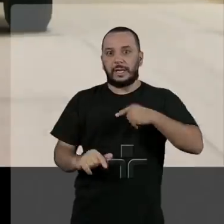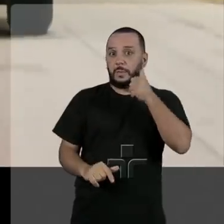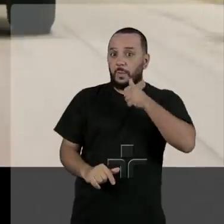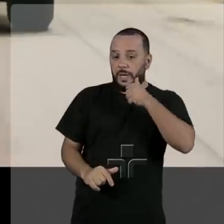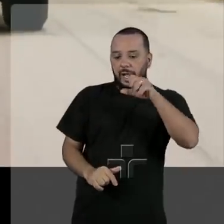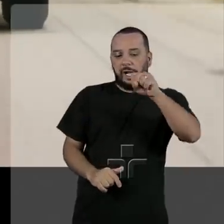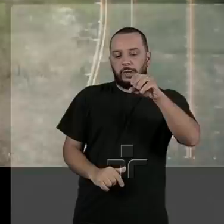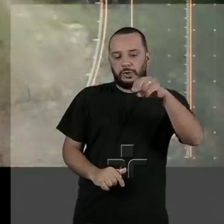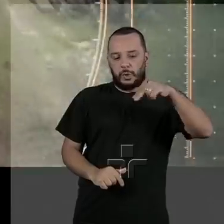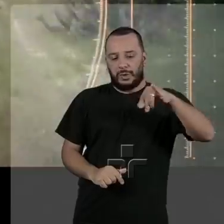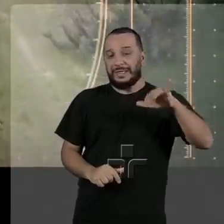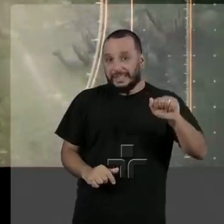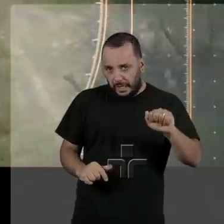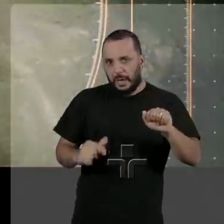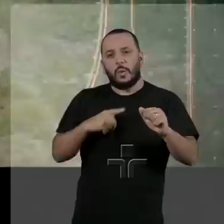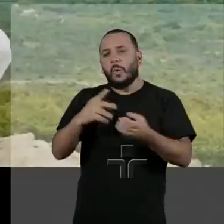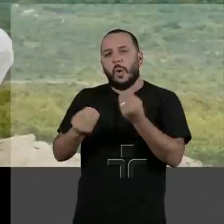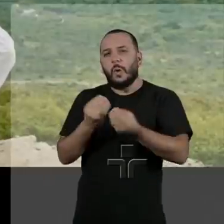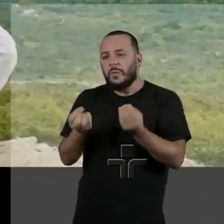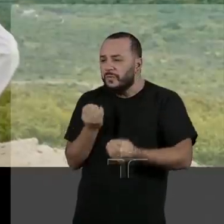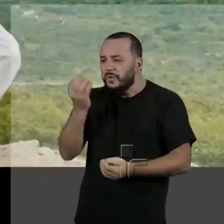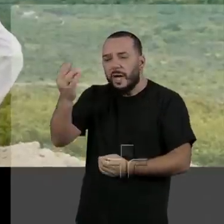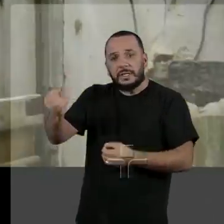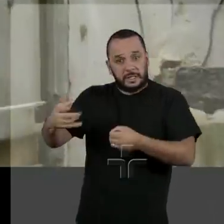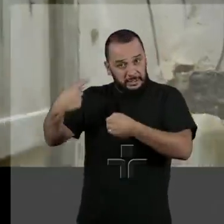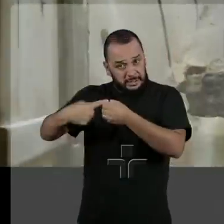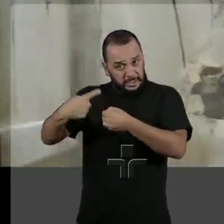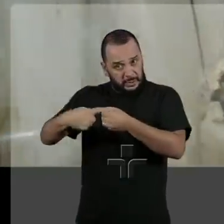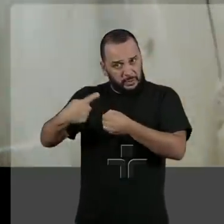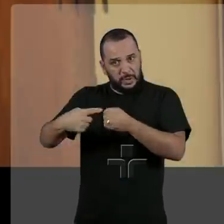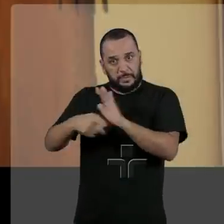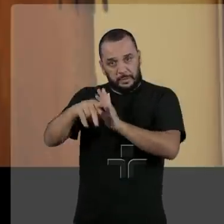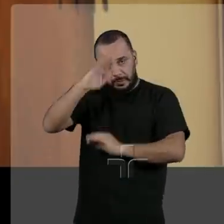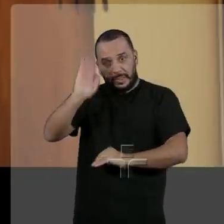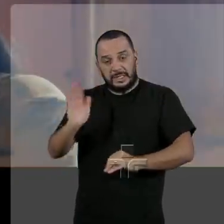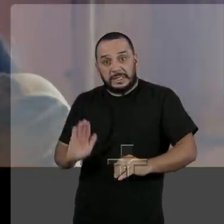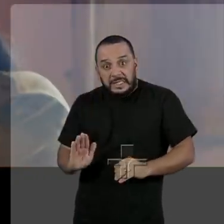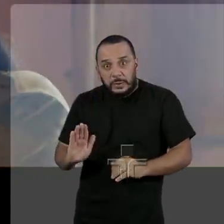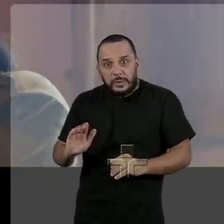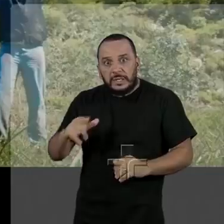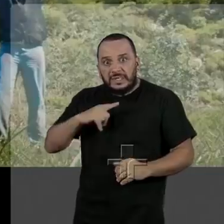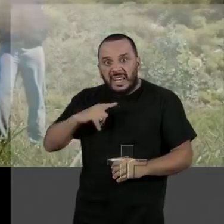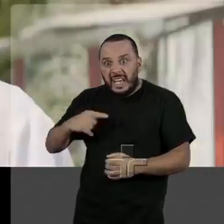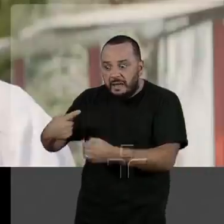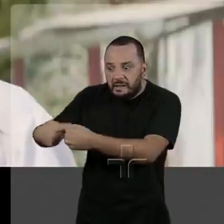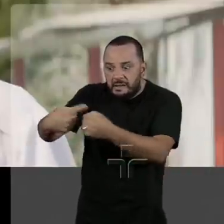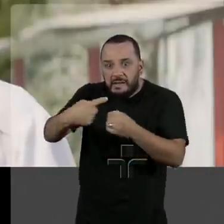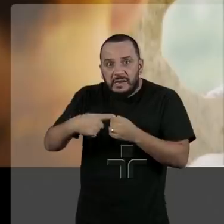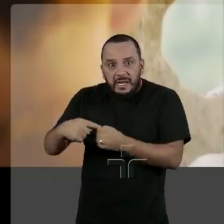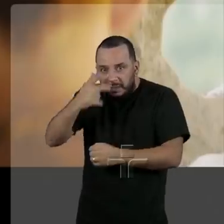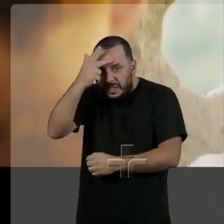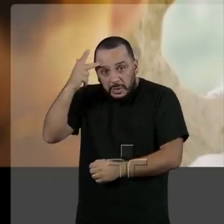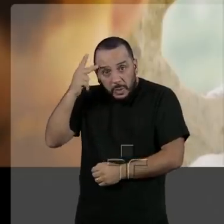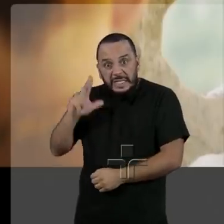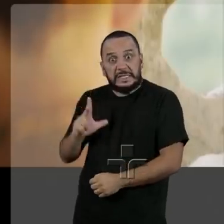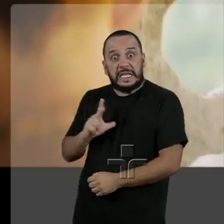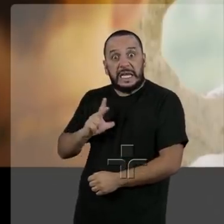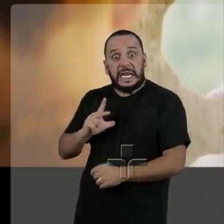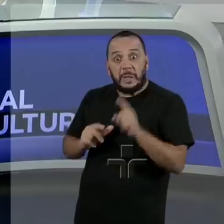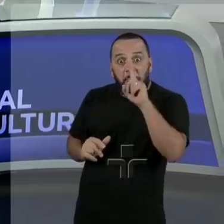viagem de um diretor para o interior do Brasil, onde descobre que os habitantes escondem segredos perigosos.